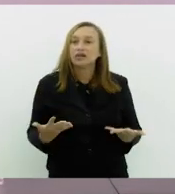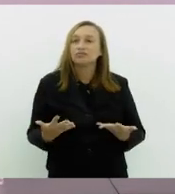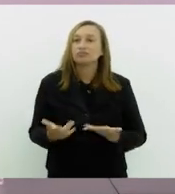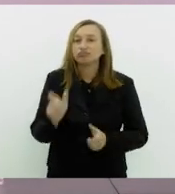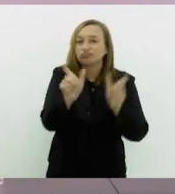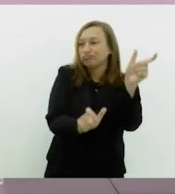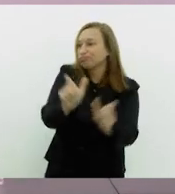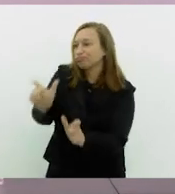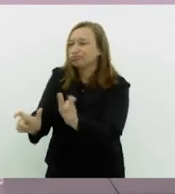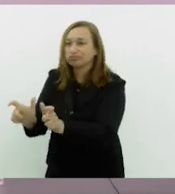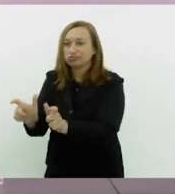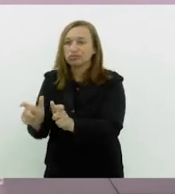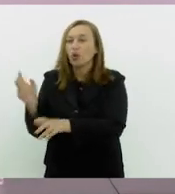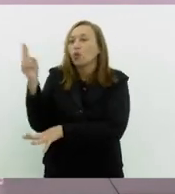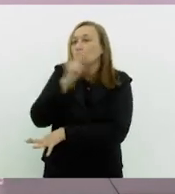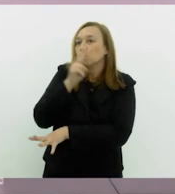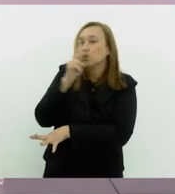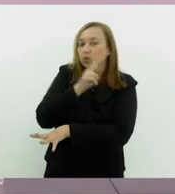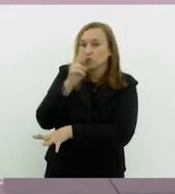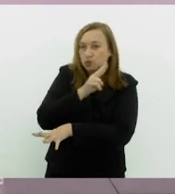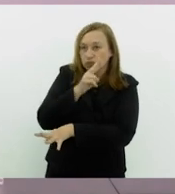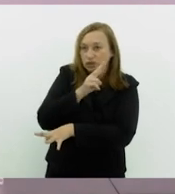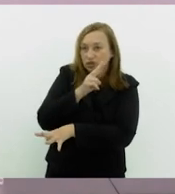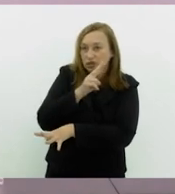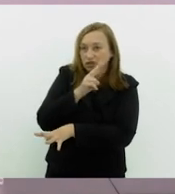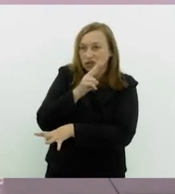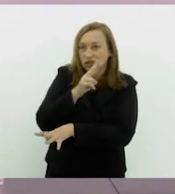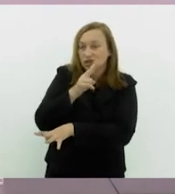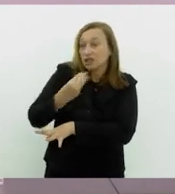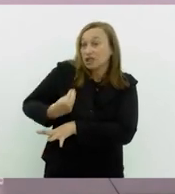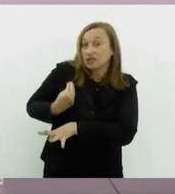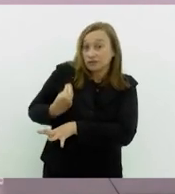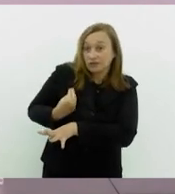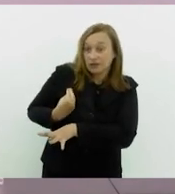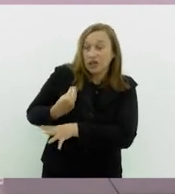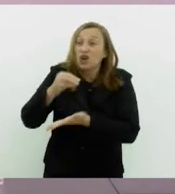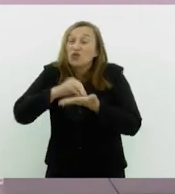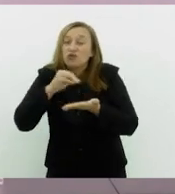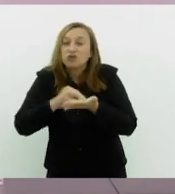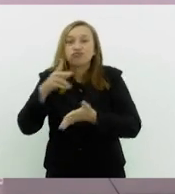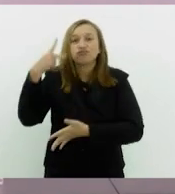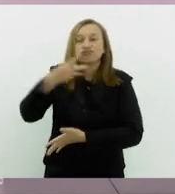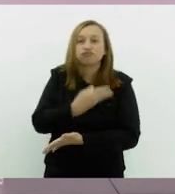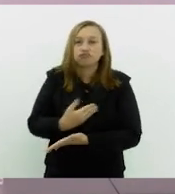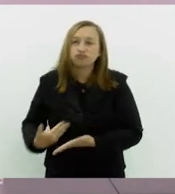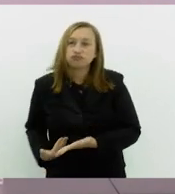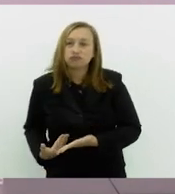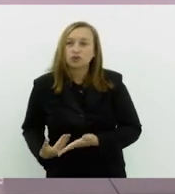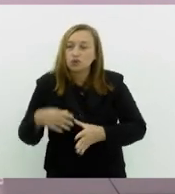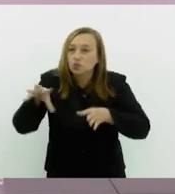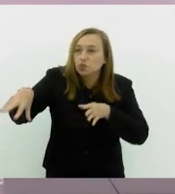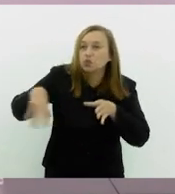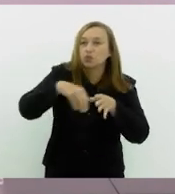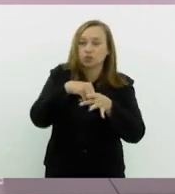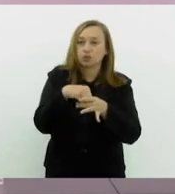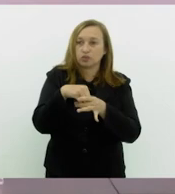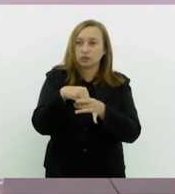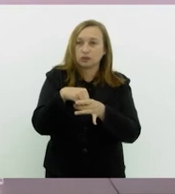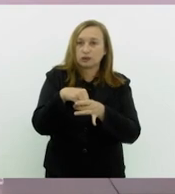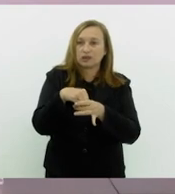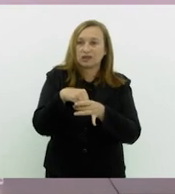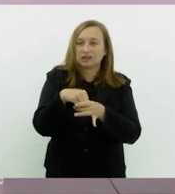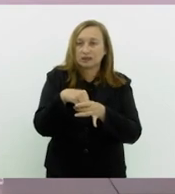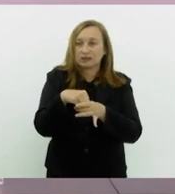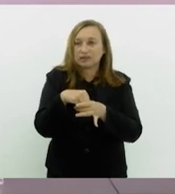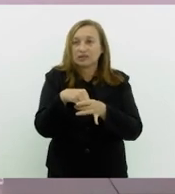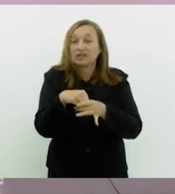sua maioria, na urgência dos meios mínimos de sobrevivência e falta de políticas públicas, são colocadas em condições precárias